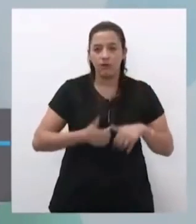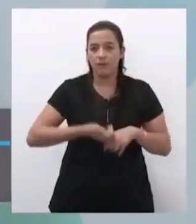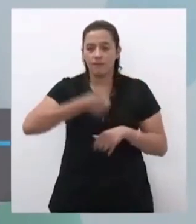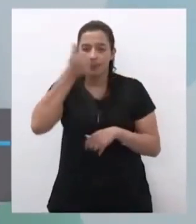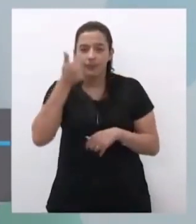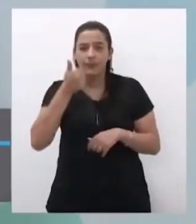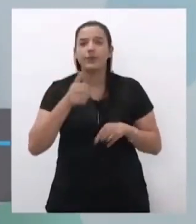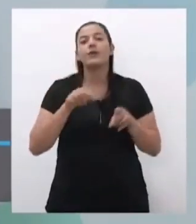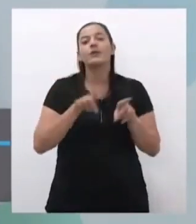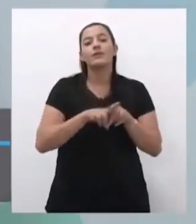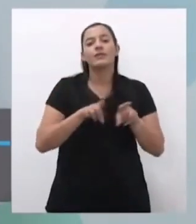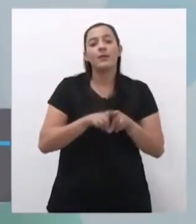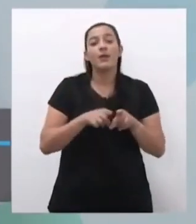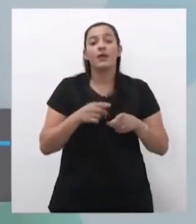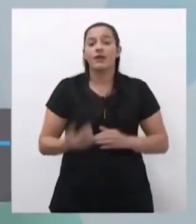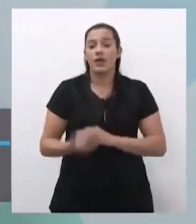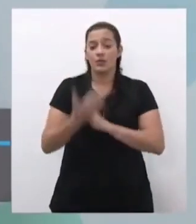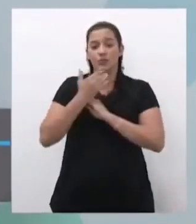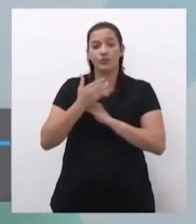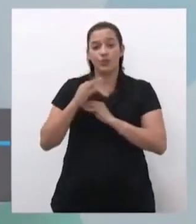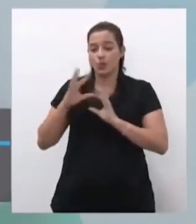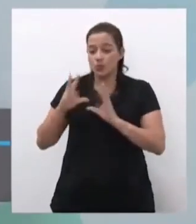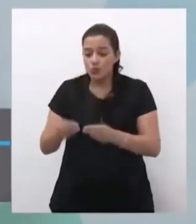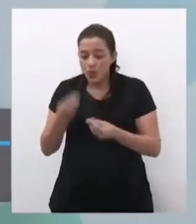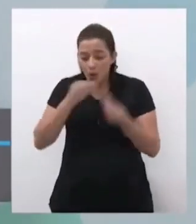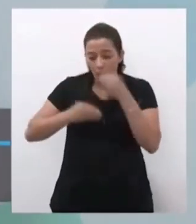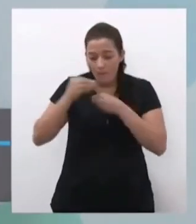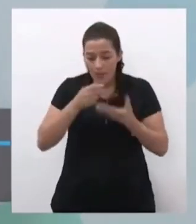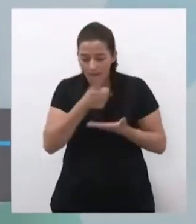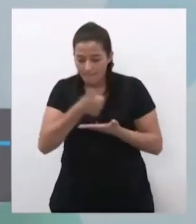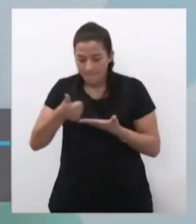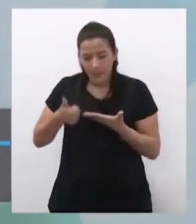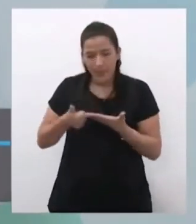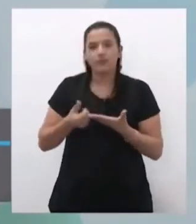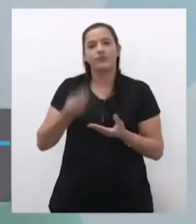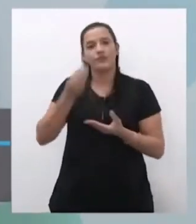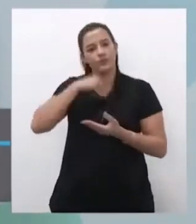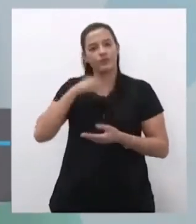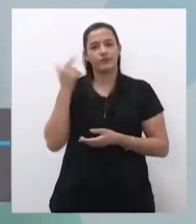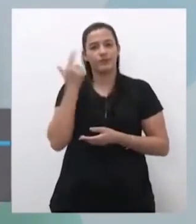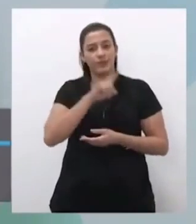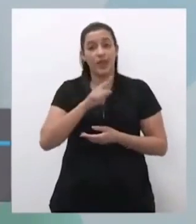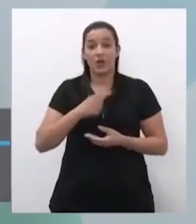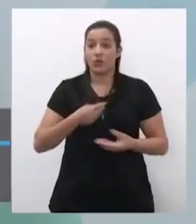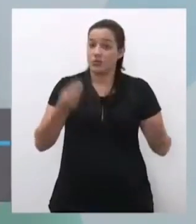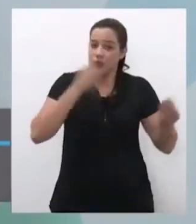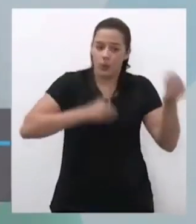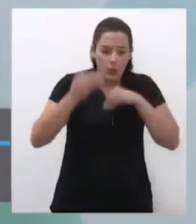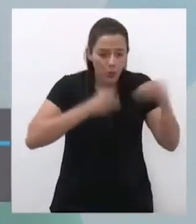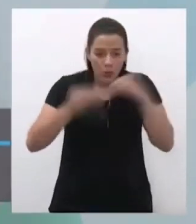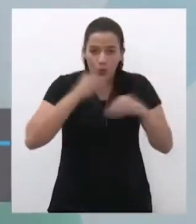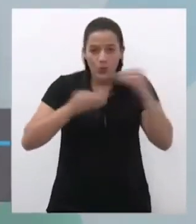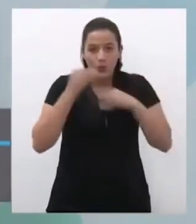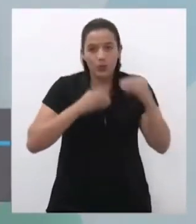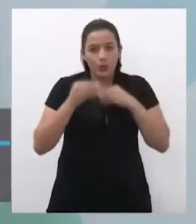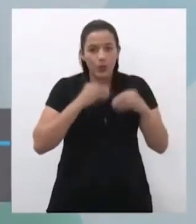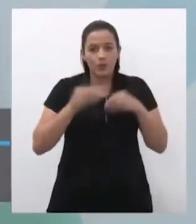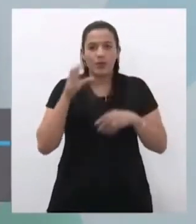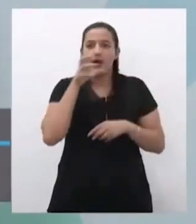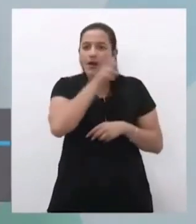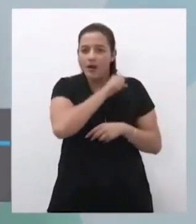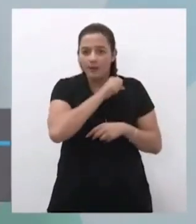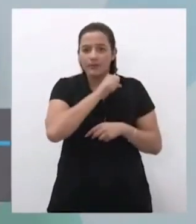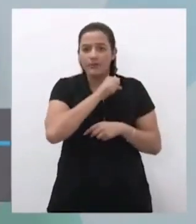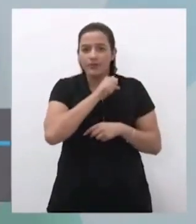e consiga extrair todos os benefícios daquele alimento, todos os nutrientes daquele alimento. Quando a gente come rápido demais, uma outra coisa, gente,